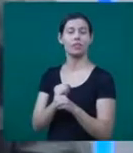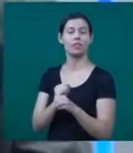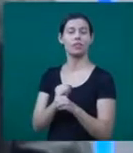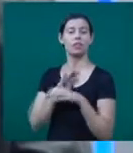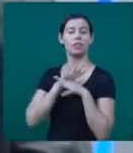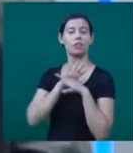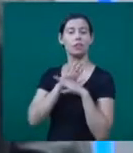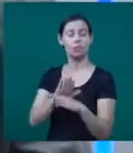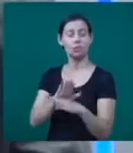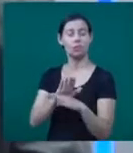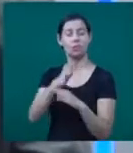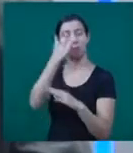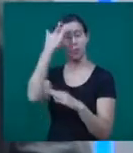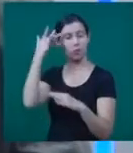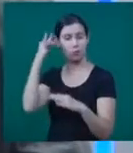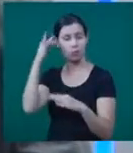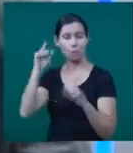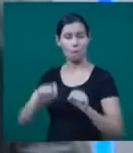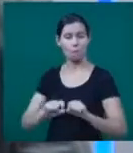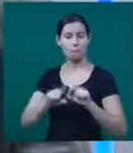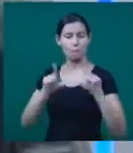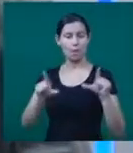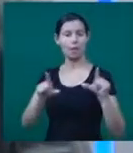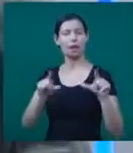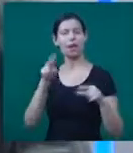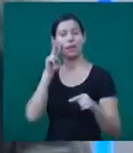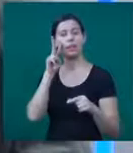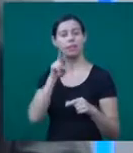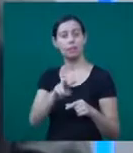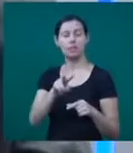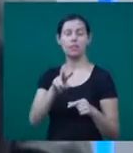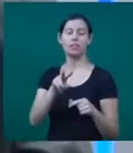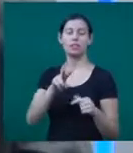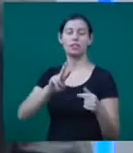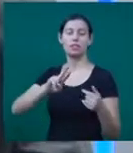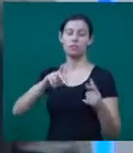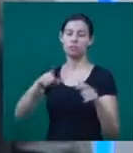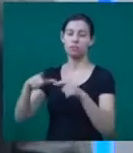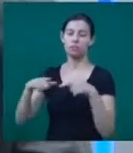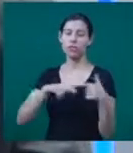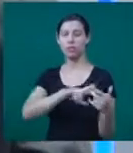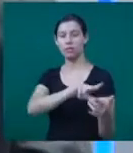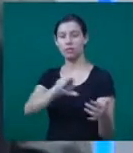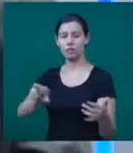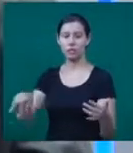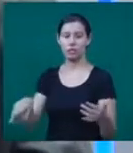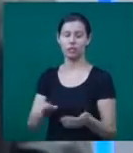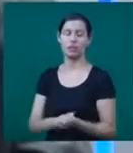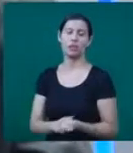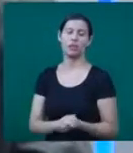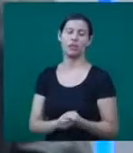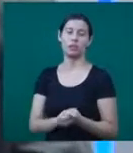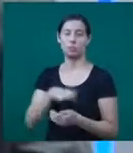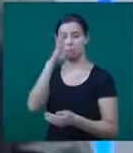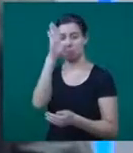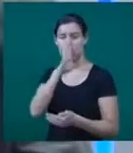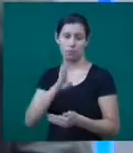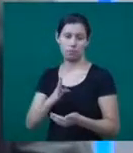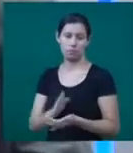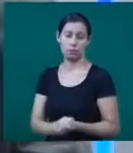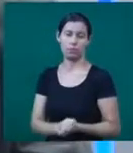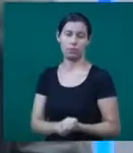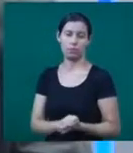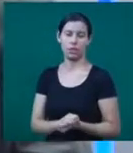facilitando o acesso aos festivais internacionais, uma linguagem que, desde o princípio,